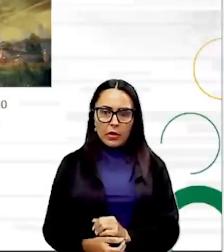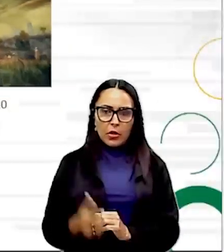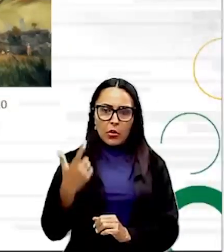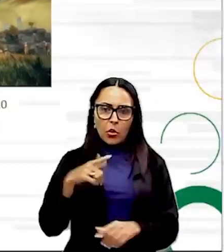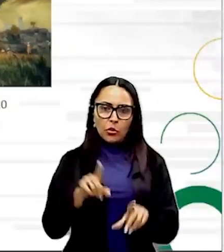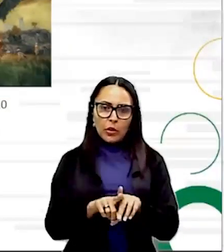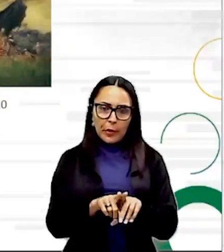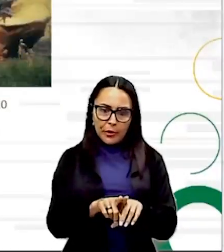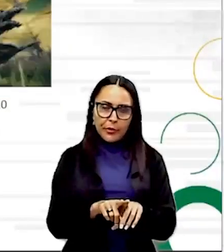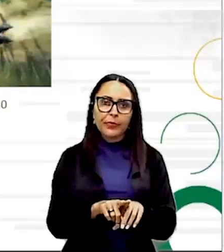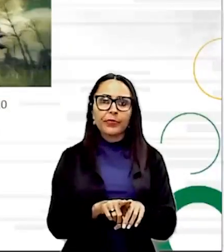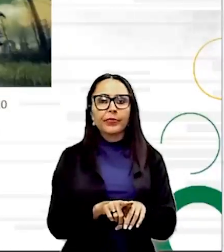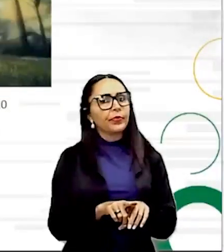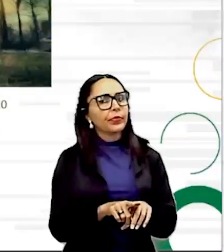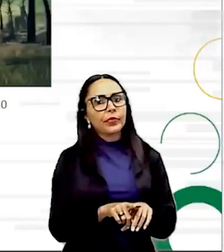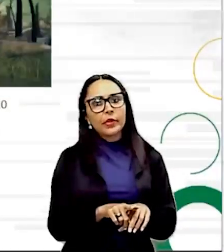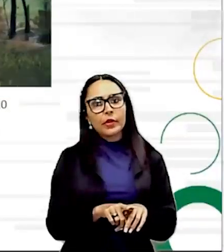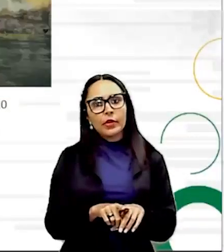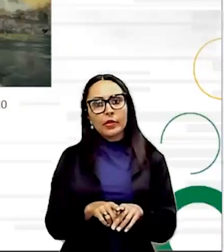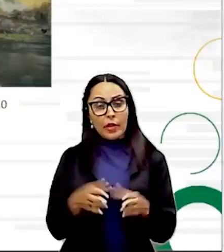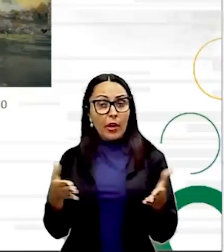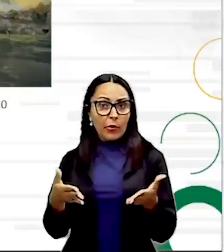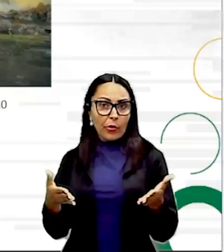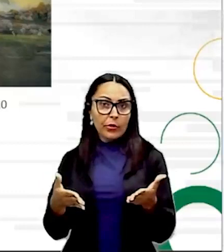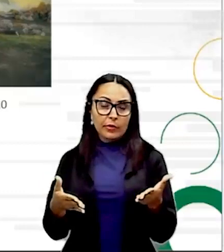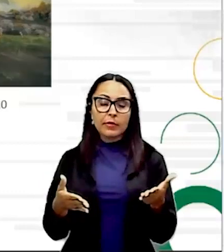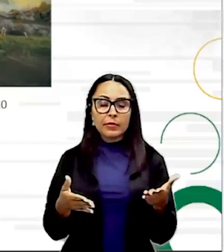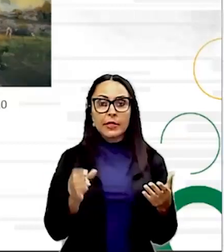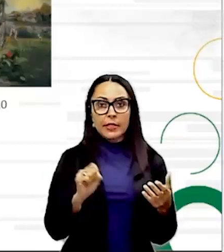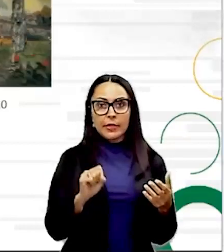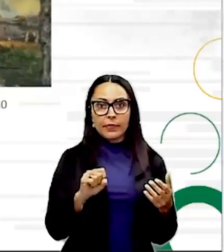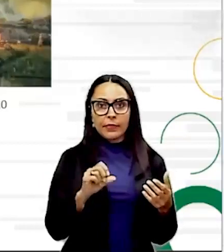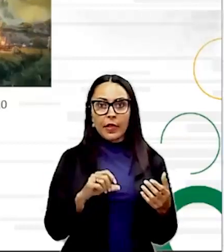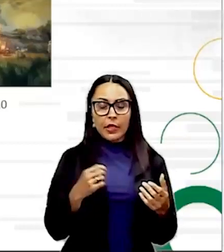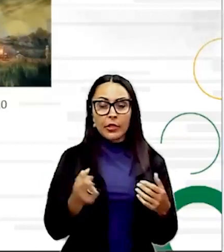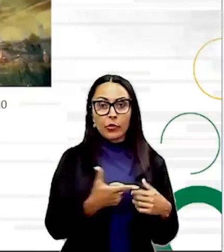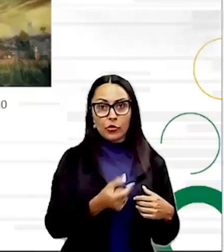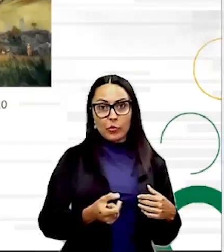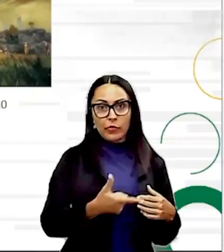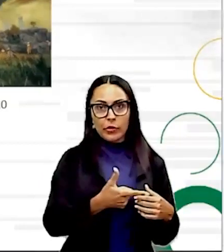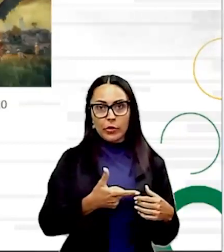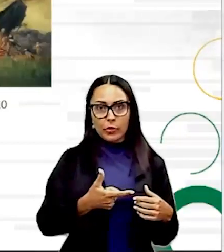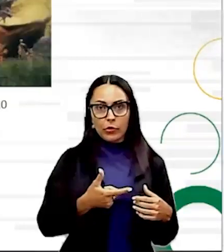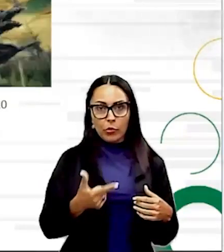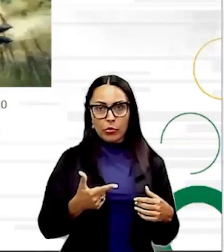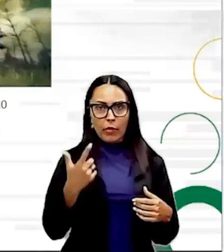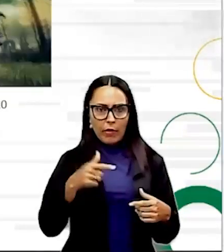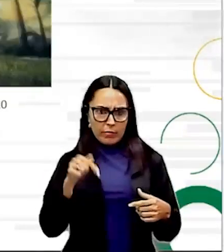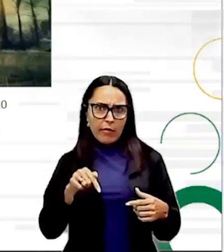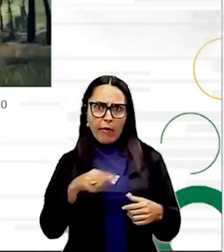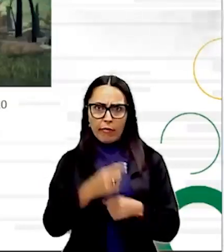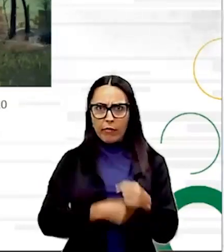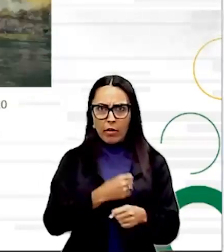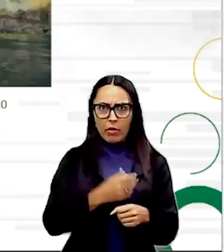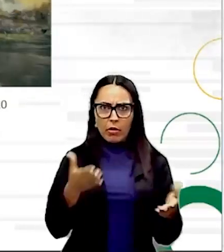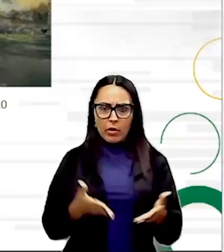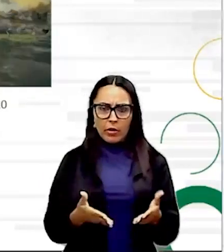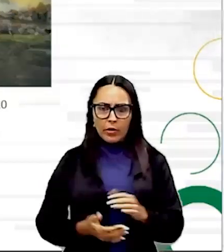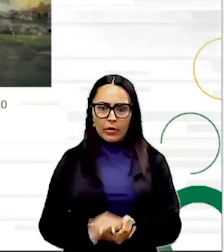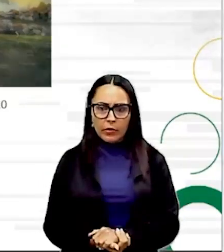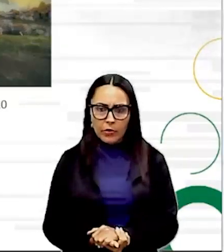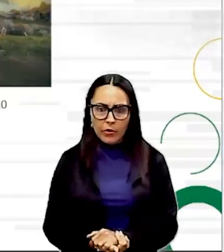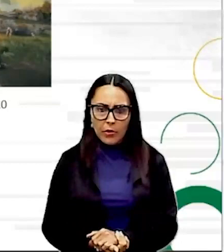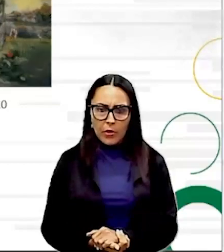eu trouxe é algo bem recente, pela verdade, lançou esse ano ainda, 2022, foi o jogo Elden